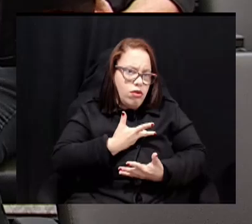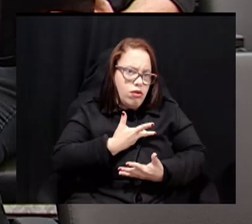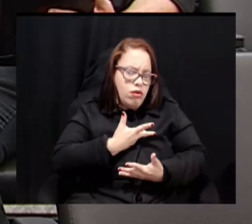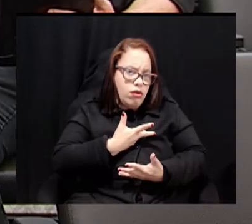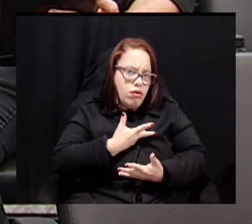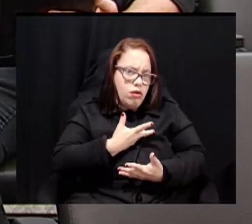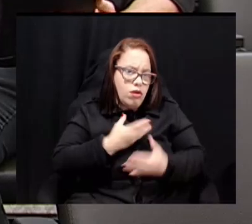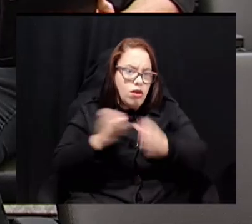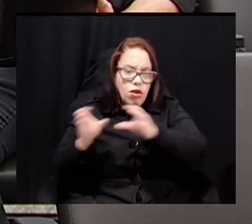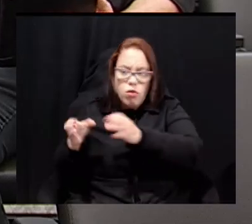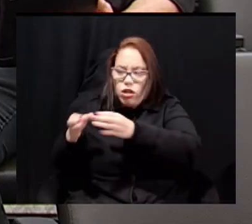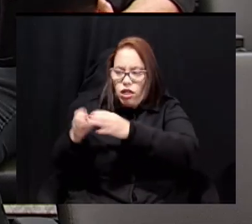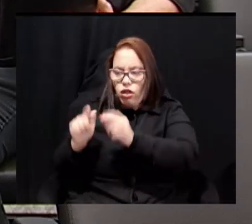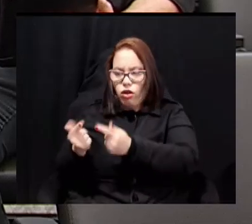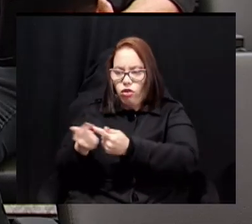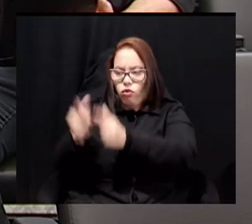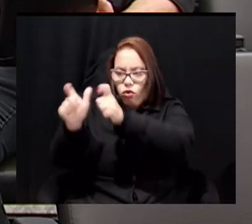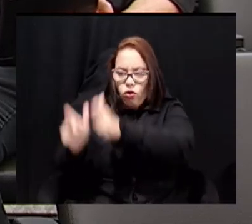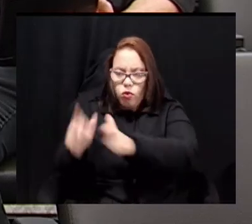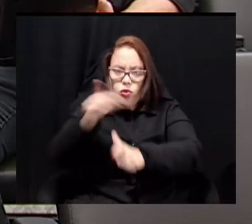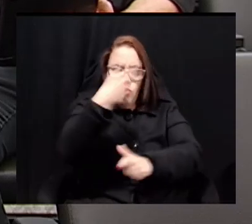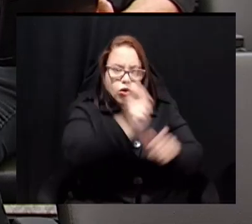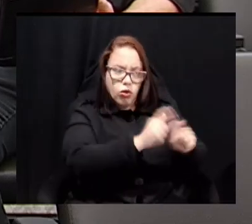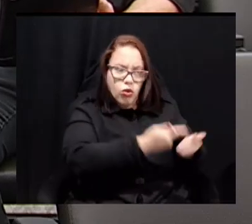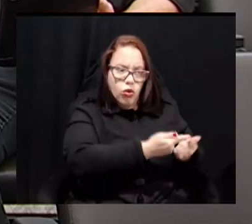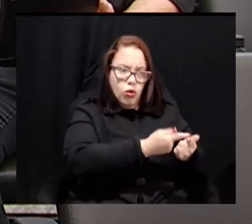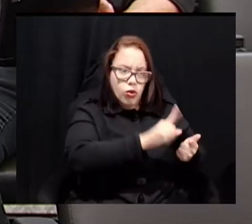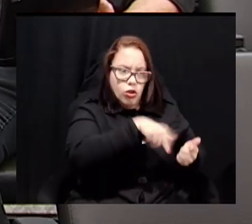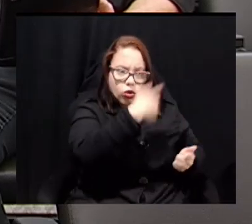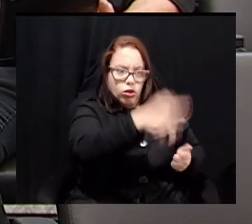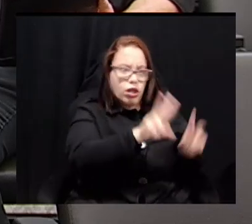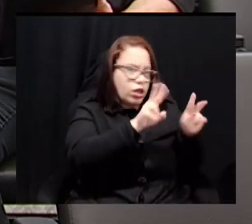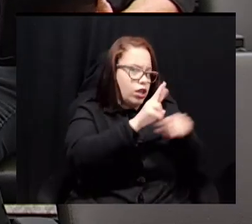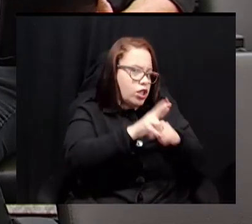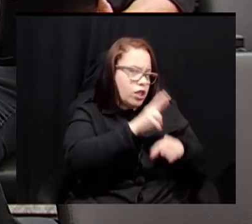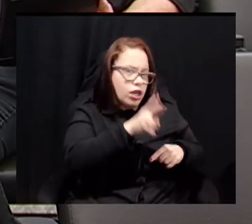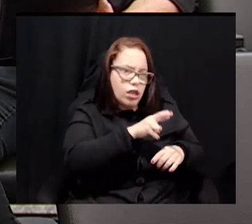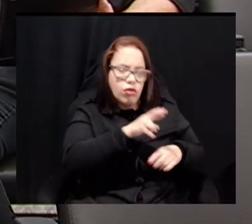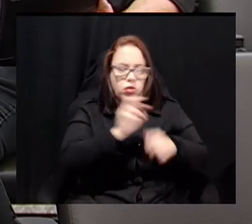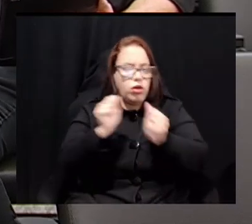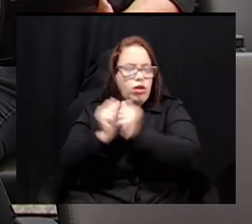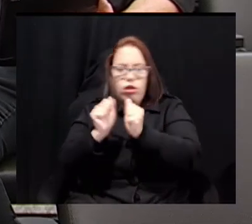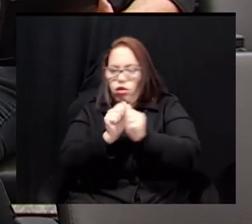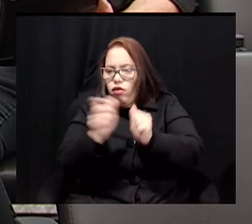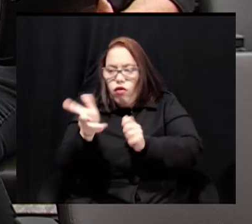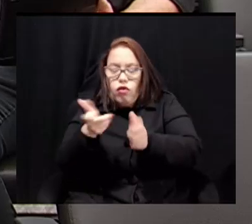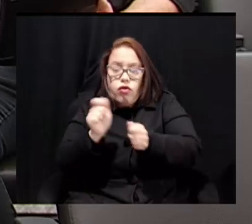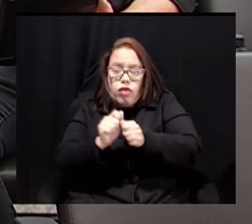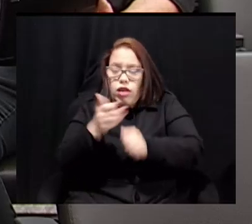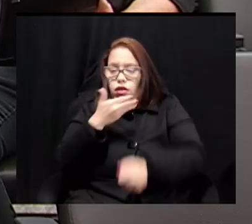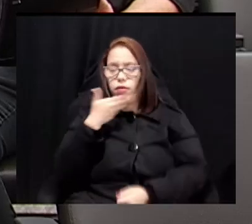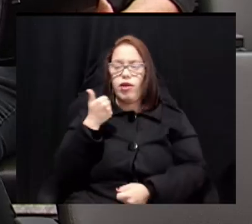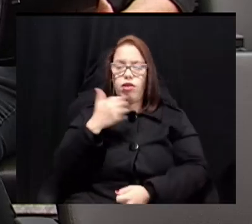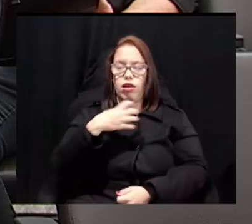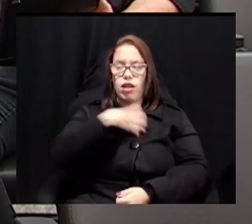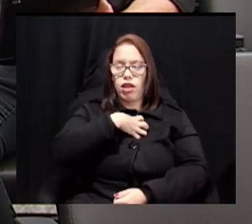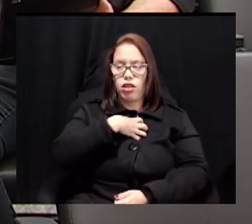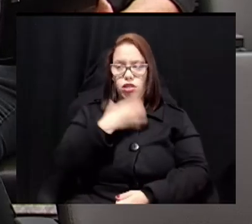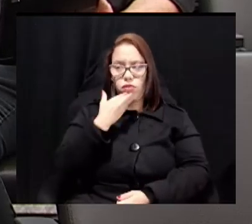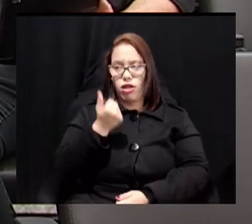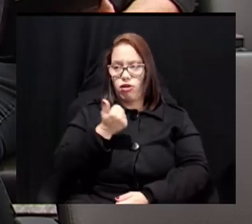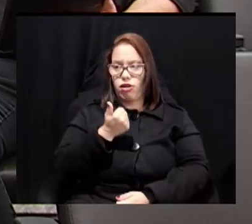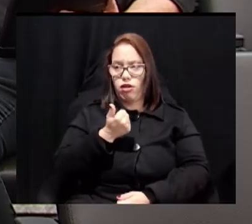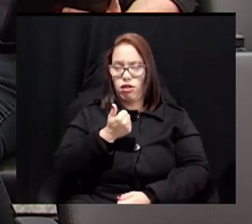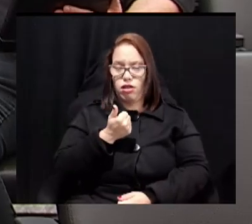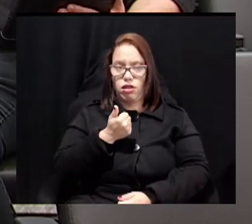canto, eles não estão afetando o intervalo de ninguém, eles estão no seu espaço expressando a sua